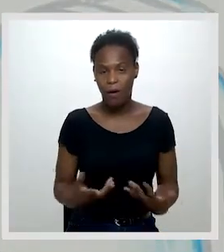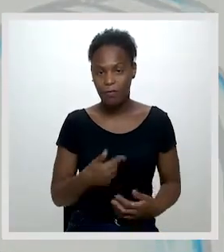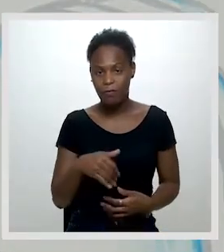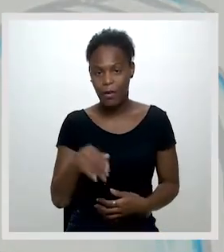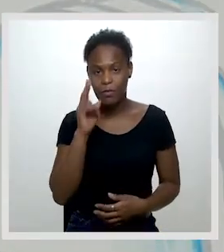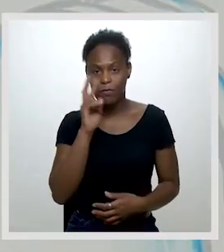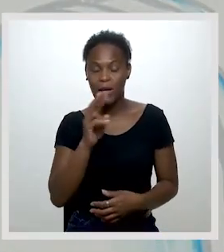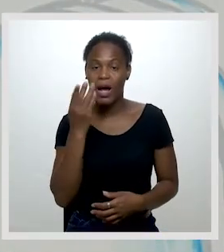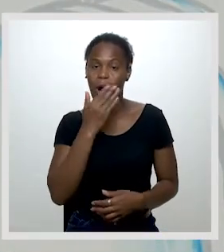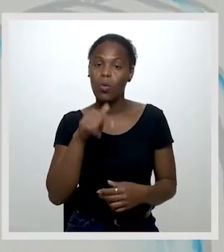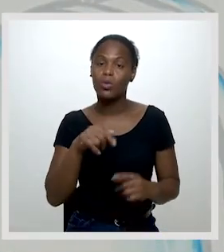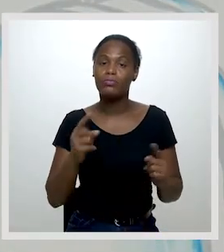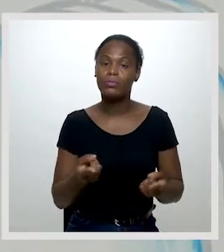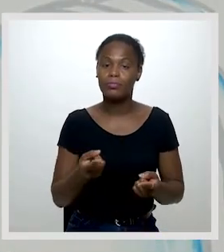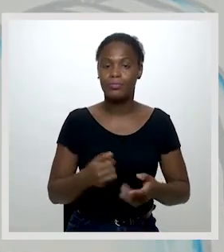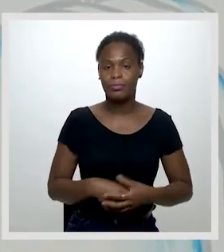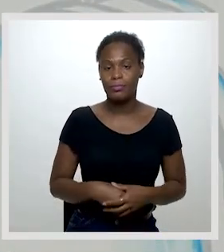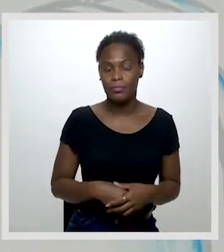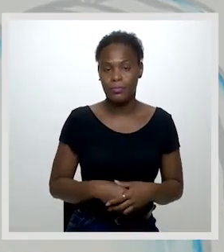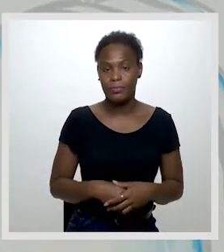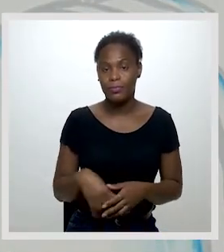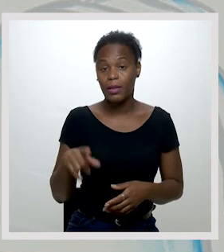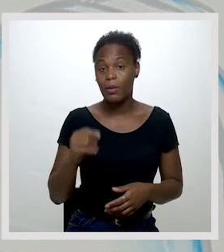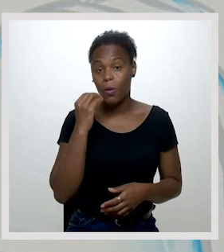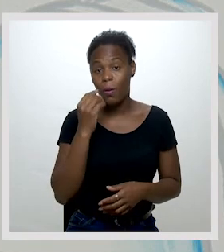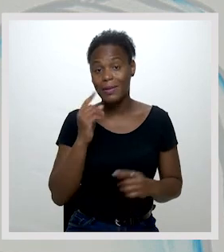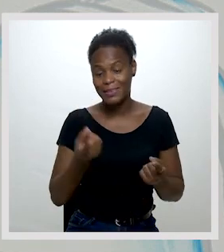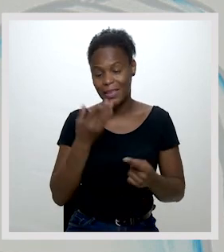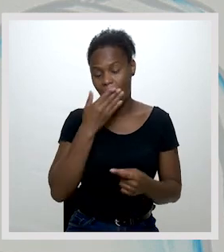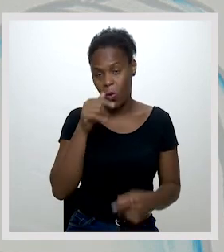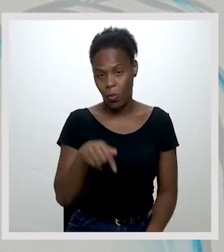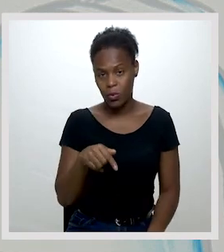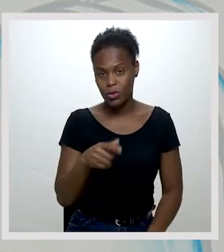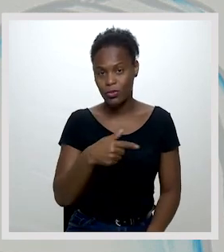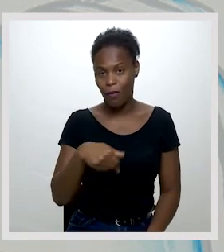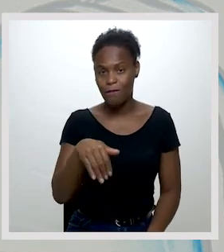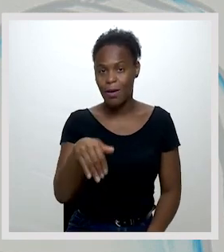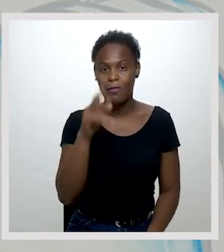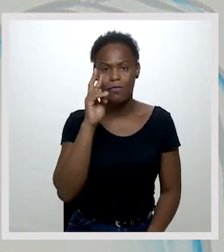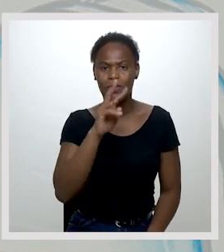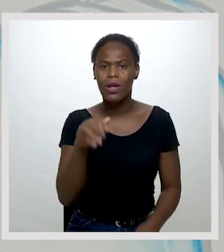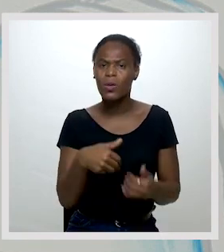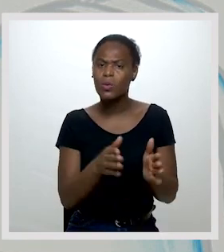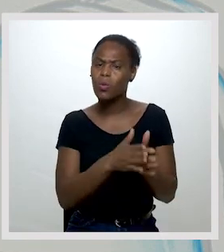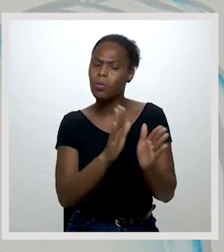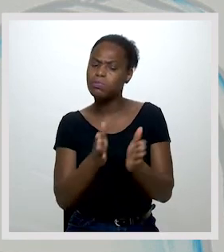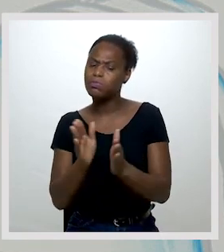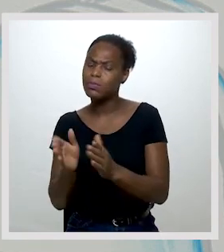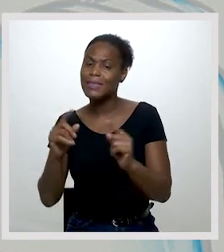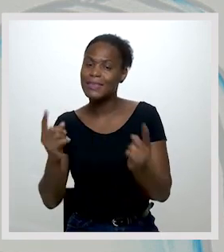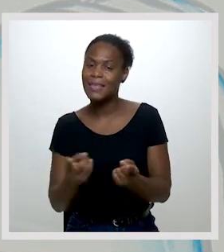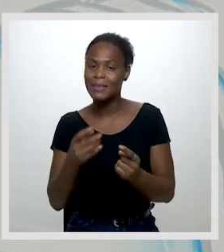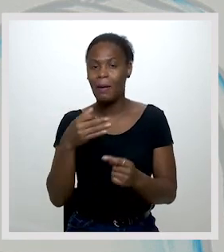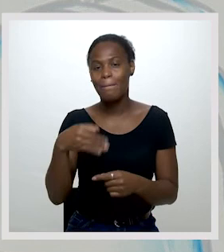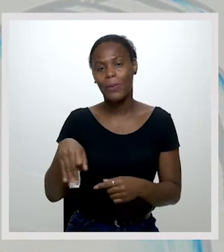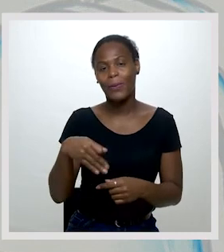Vamos então ver a síntese da nossa aula de hoje. E como síntese da nossa aula de hoje, vamos ver todo o processo da